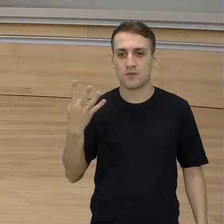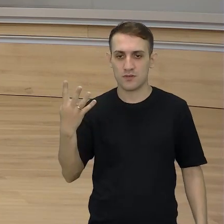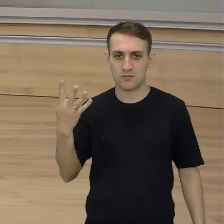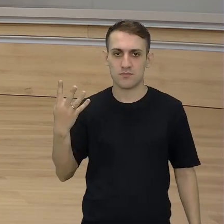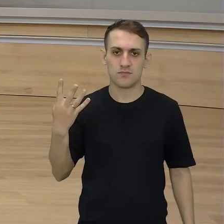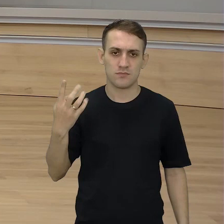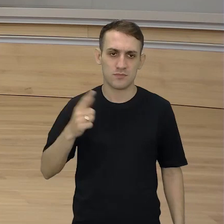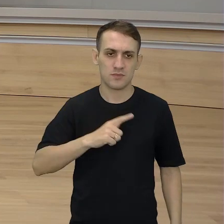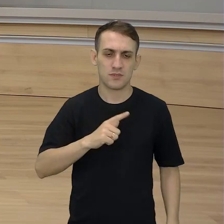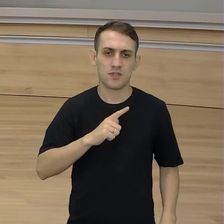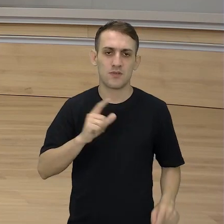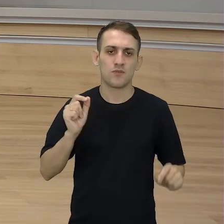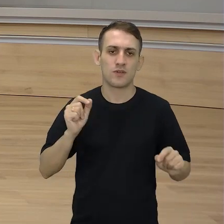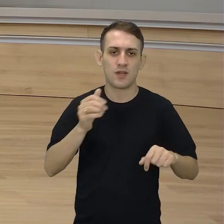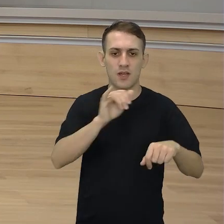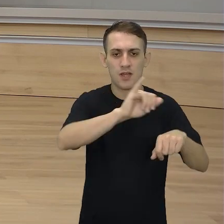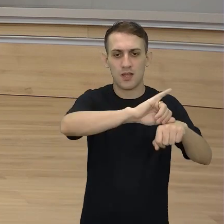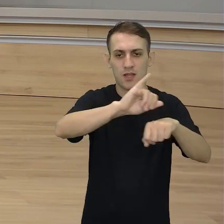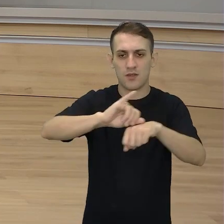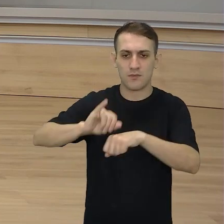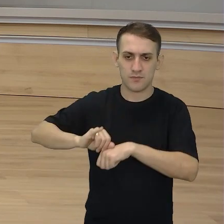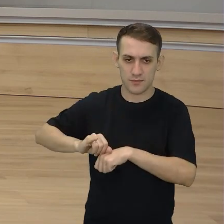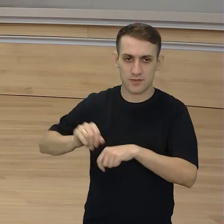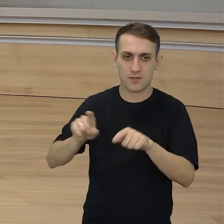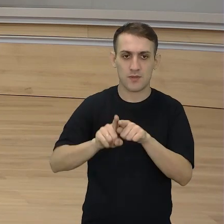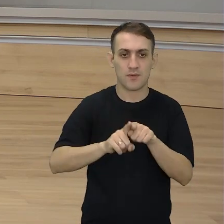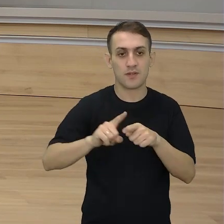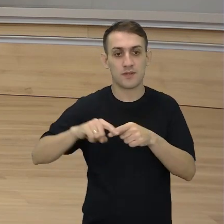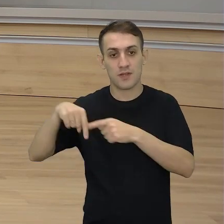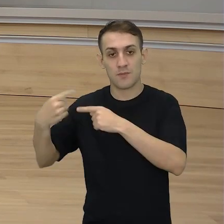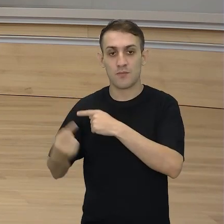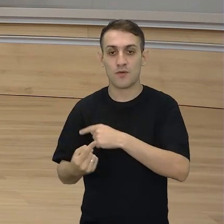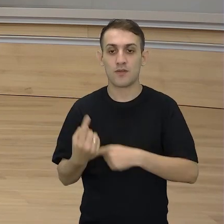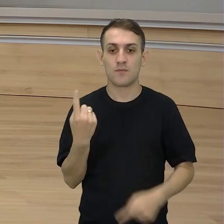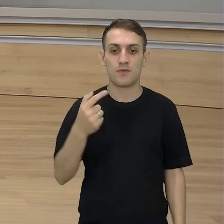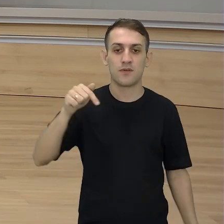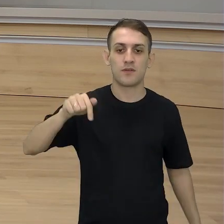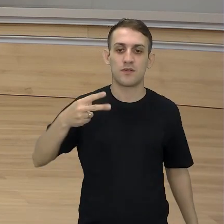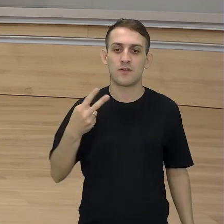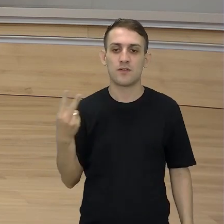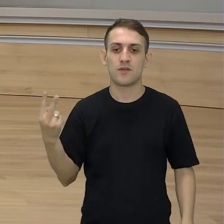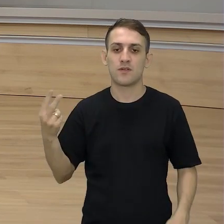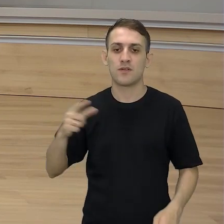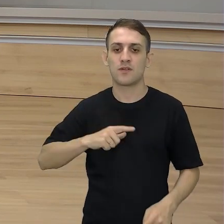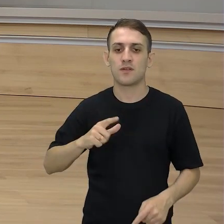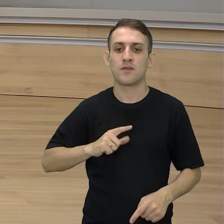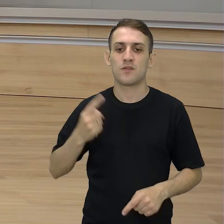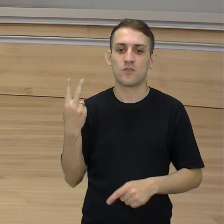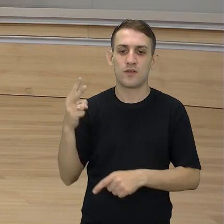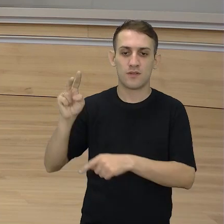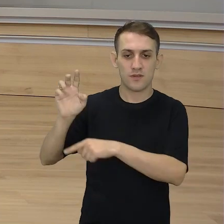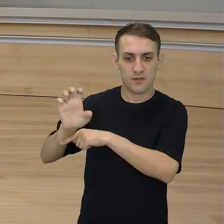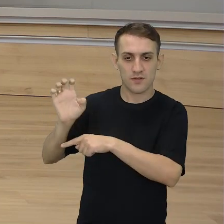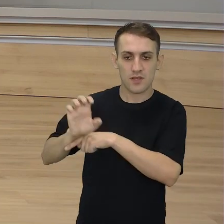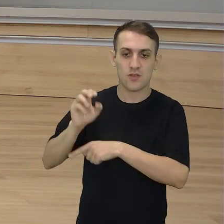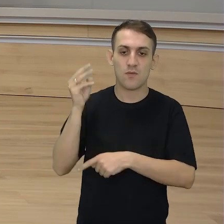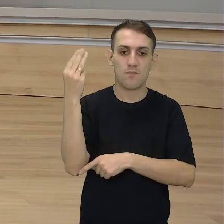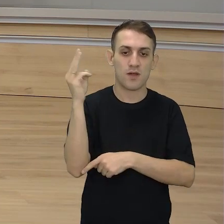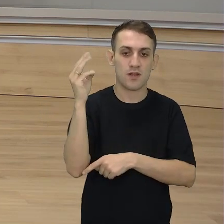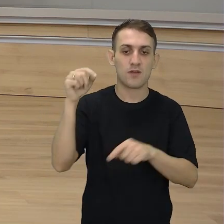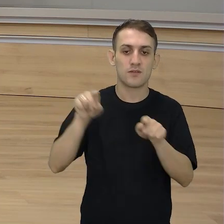1534, com aí as capitanias, e depois aqui com os dois estados, o estado de Maranhão e o estado